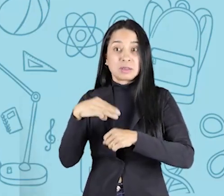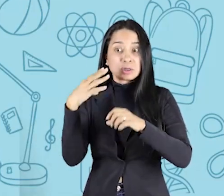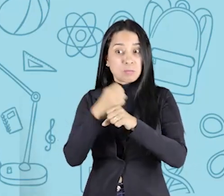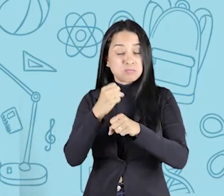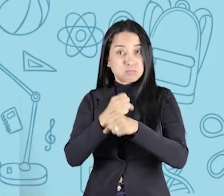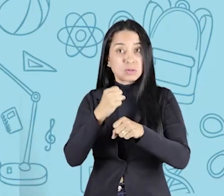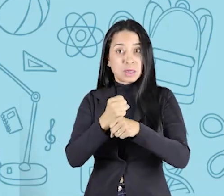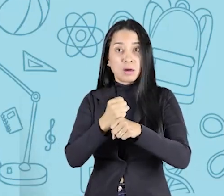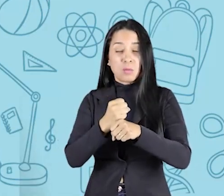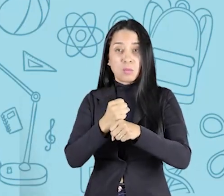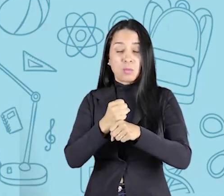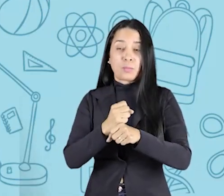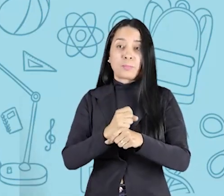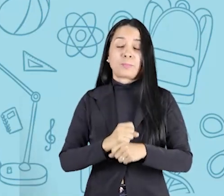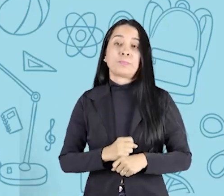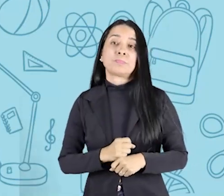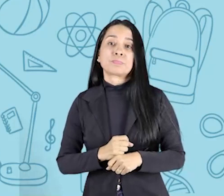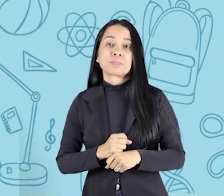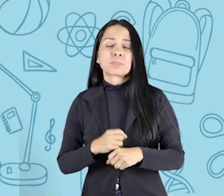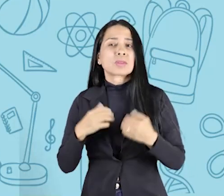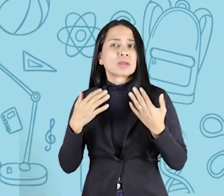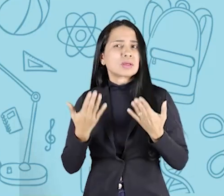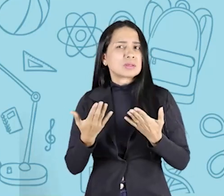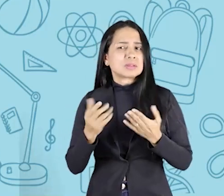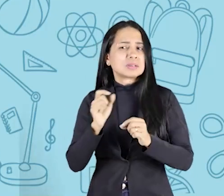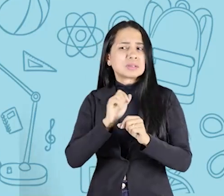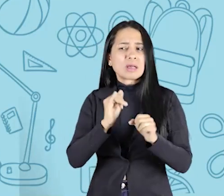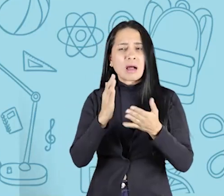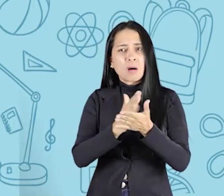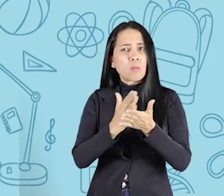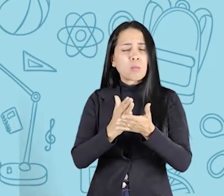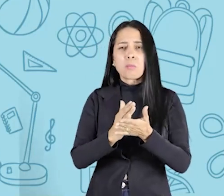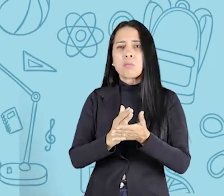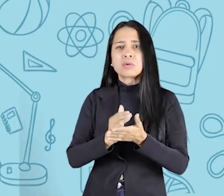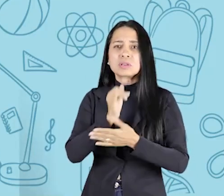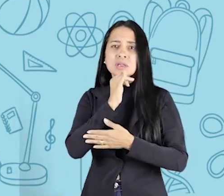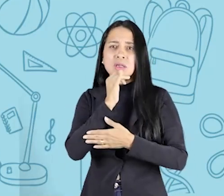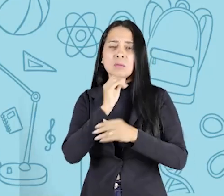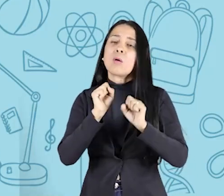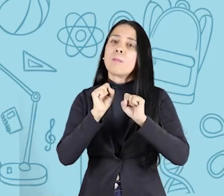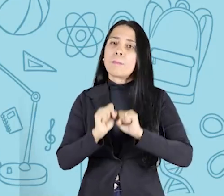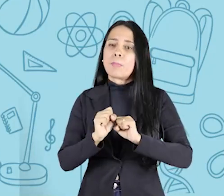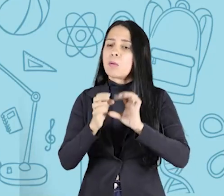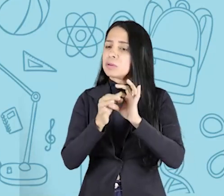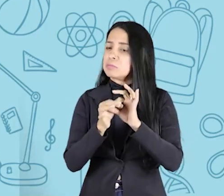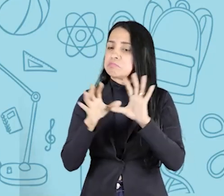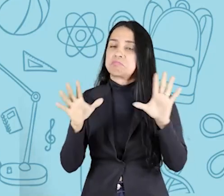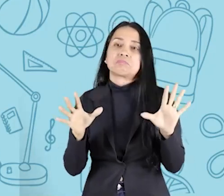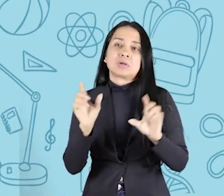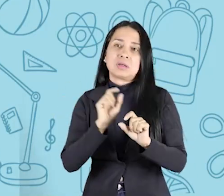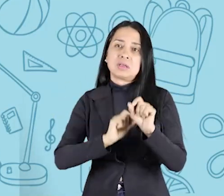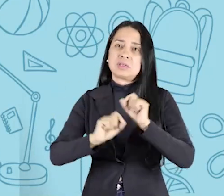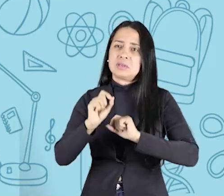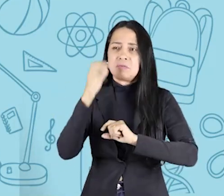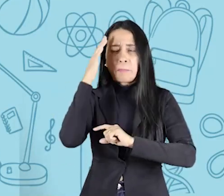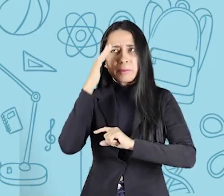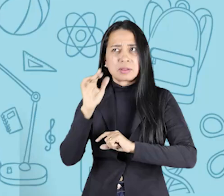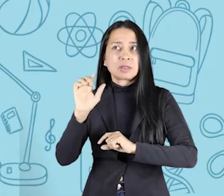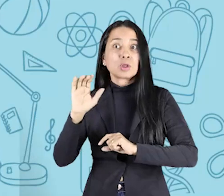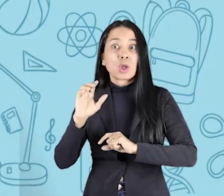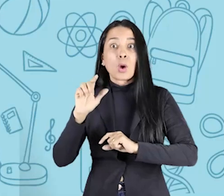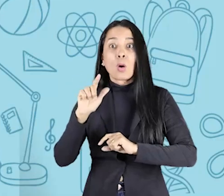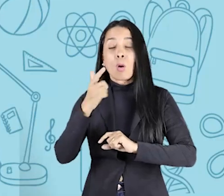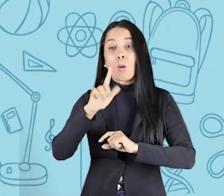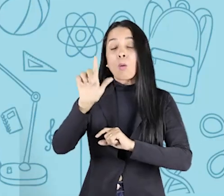por trás daquelas ações ali, tá? E aí são só alguns exemplos, né? E vocês podem ficar à vontade, refletindo aí em outras